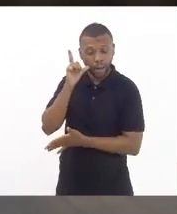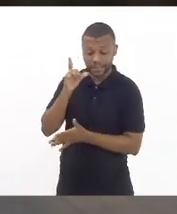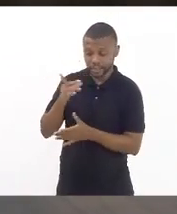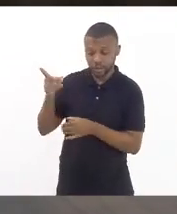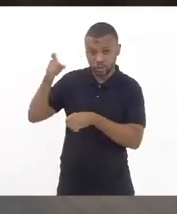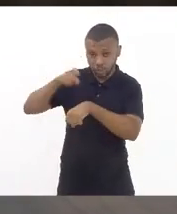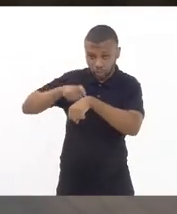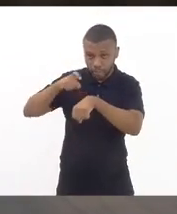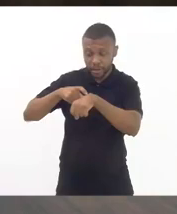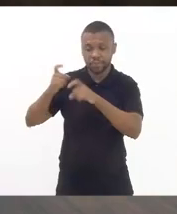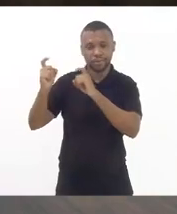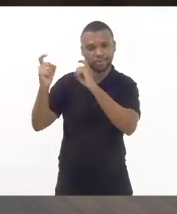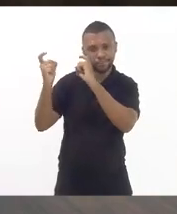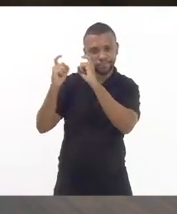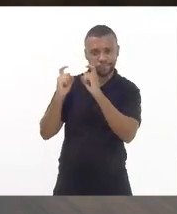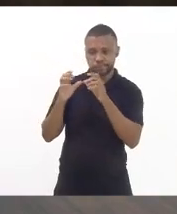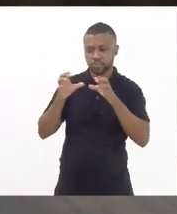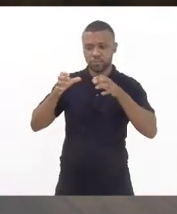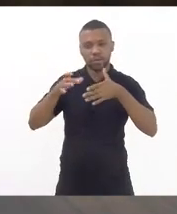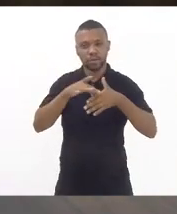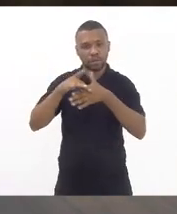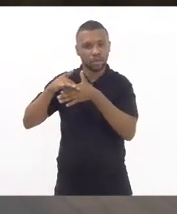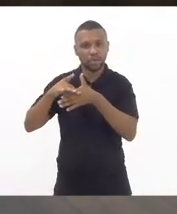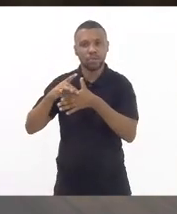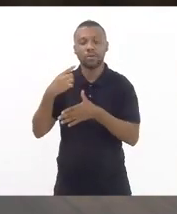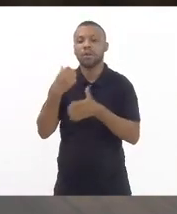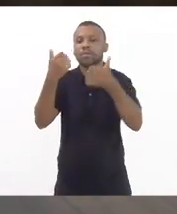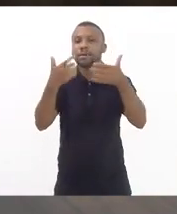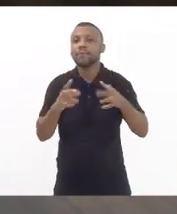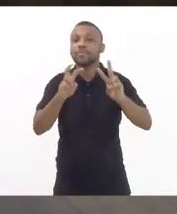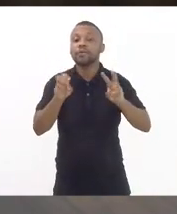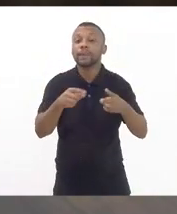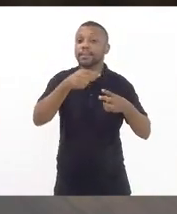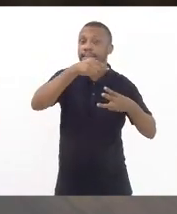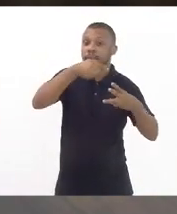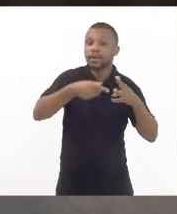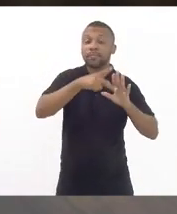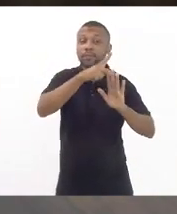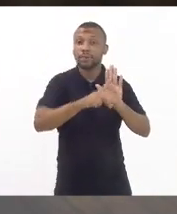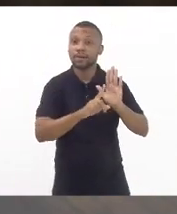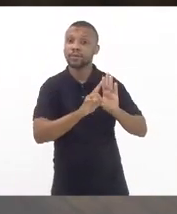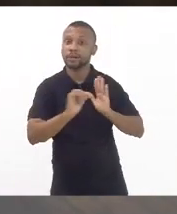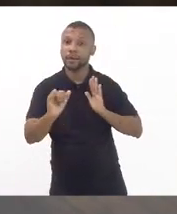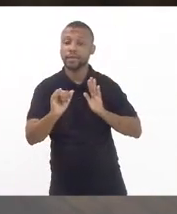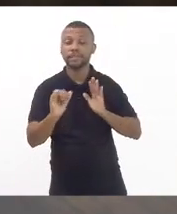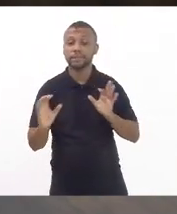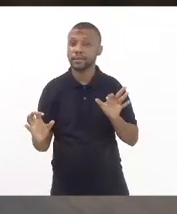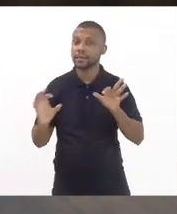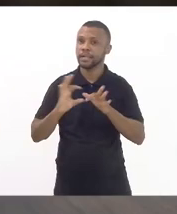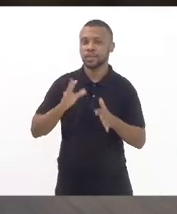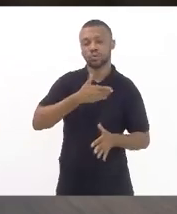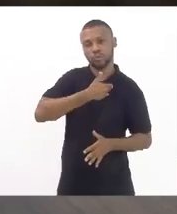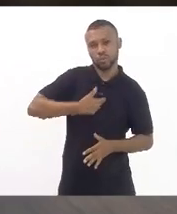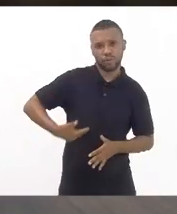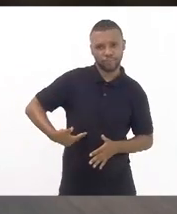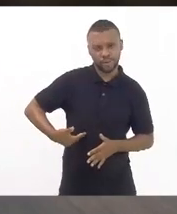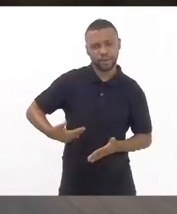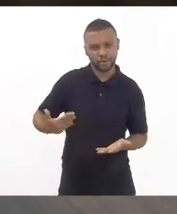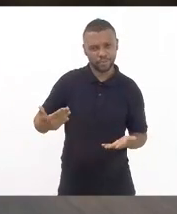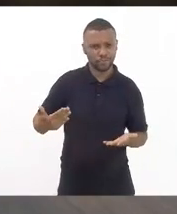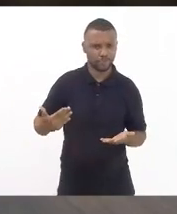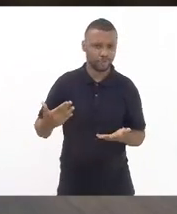projetos de lei, de três projetos do Poder Executivo. De fato, são 8 mensagens do Poder